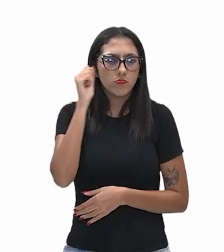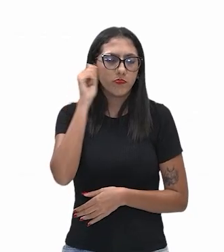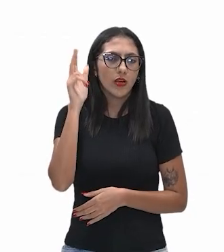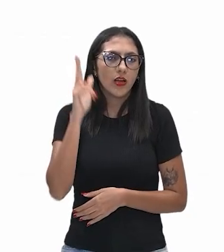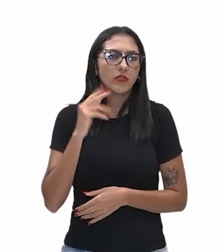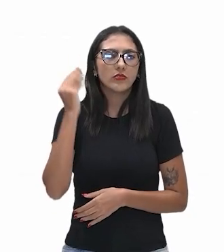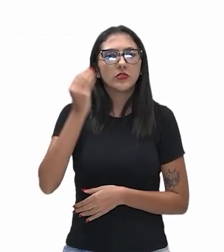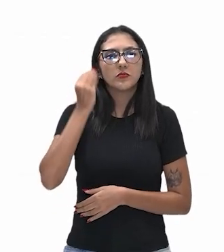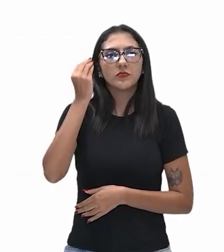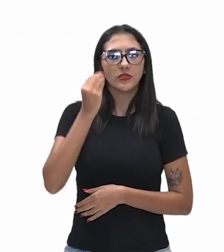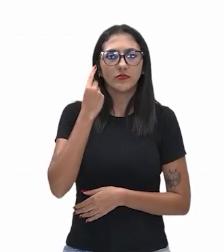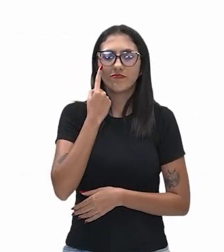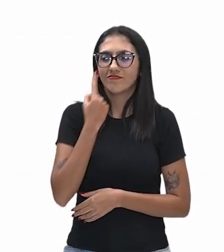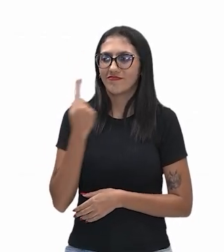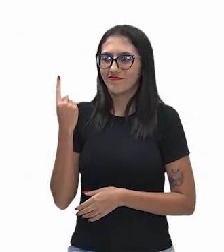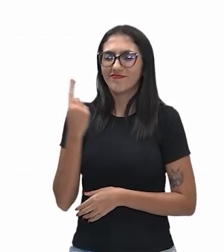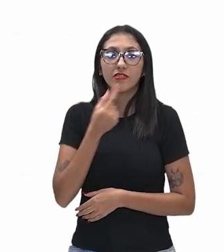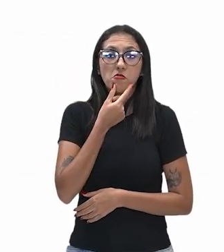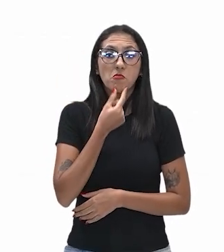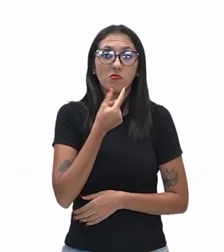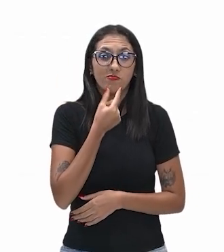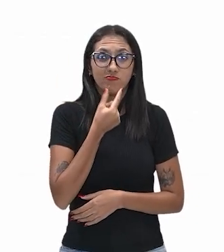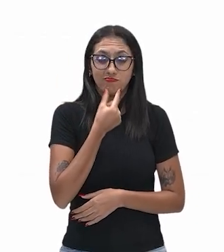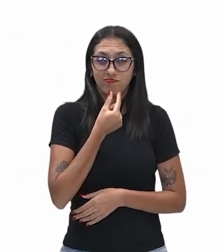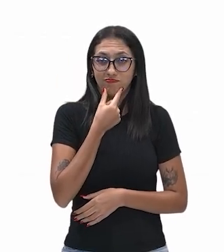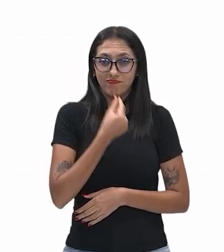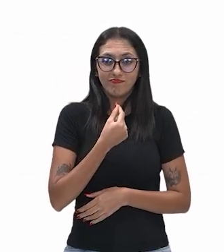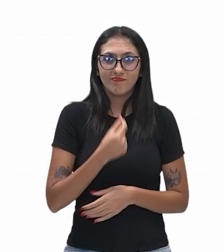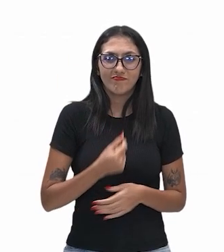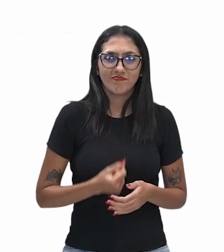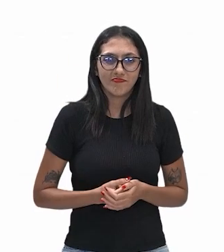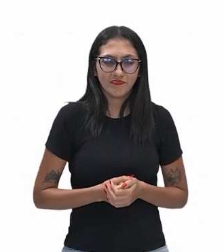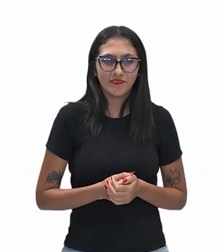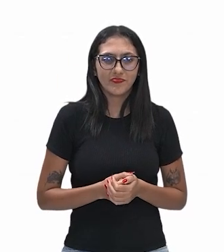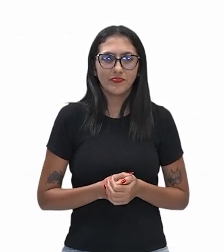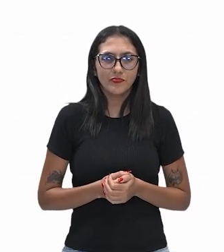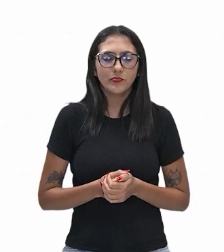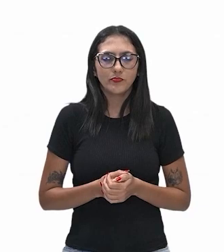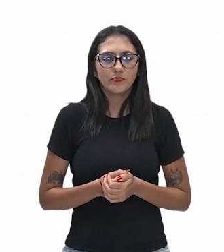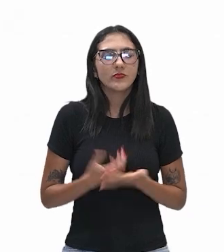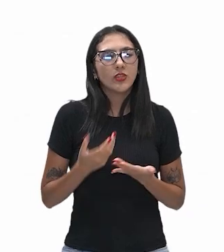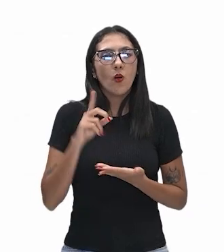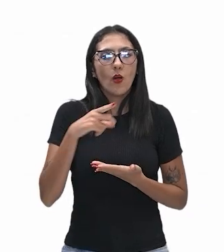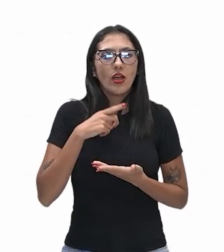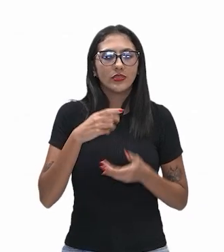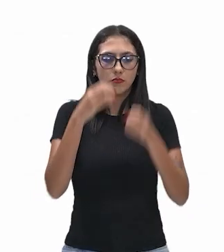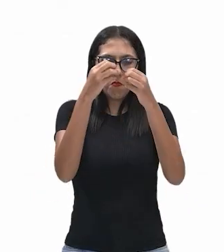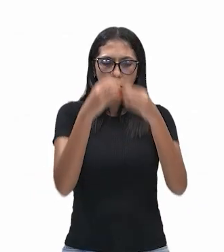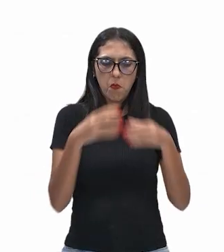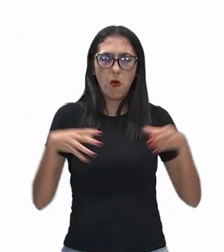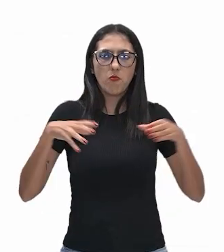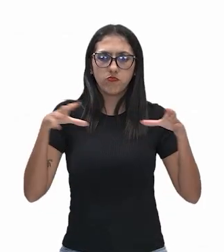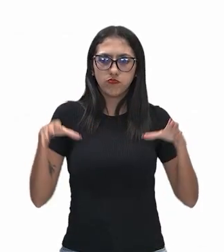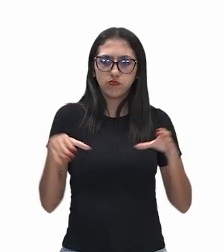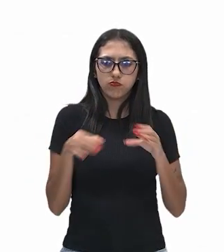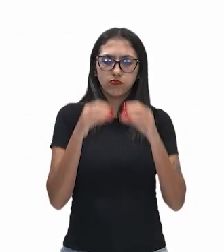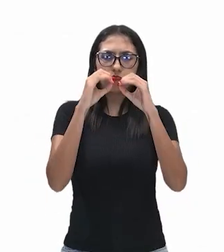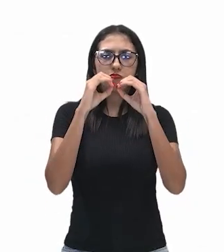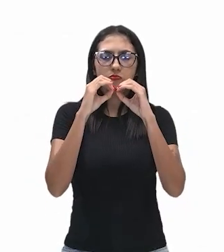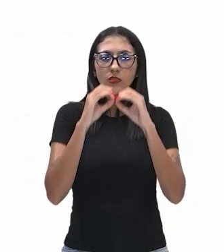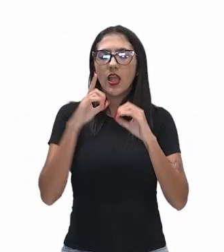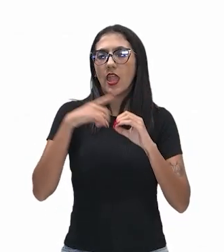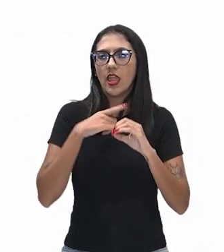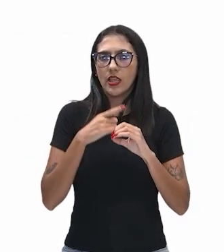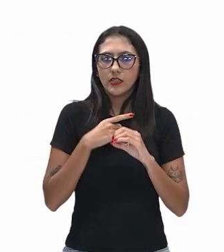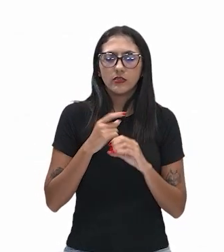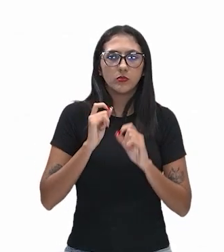o Robert Oppenheimer, tá, pessoal? Uma bomba atômica, ela é conhecida como uma arma nuclear, tá, gente? É